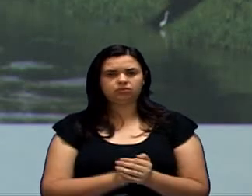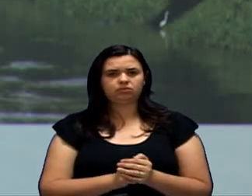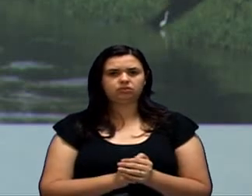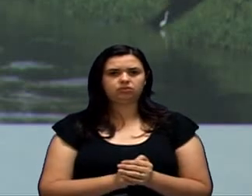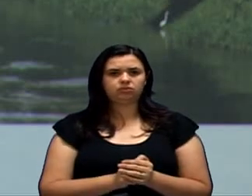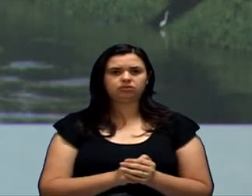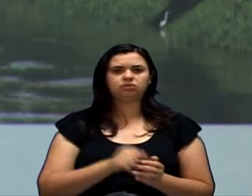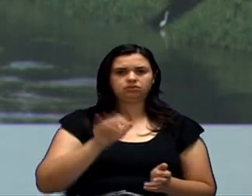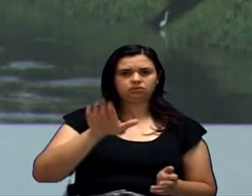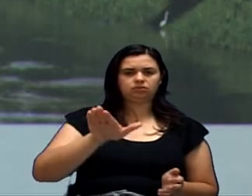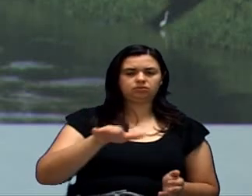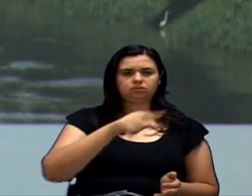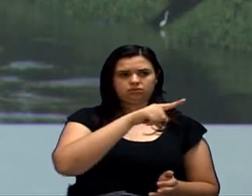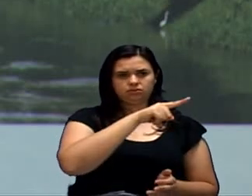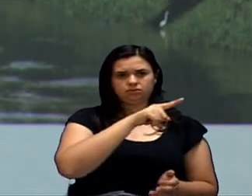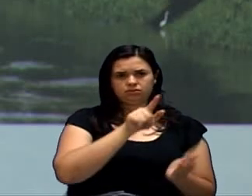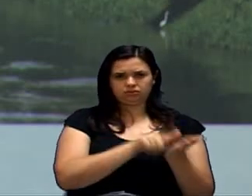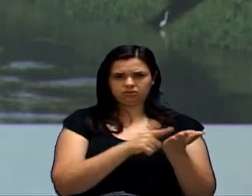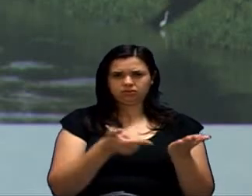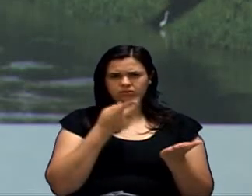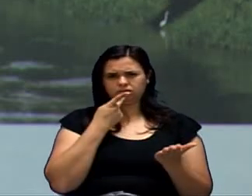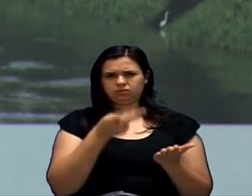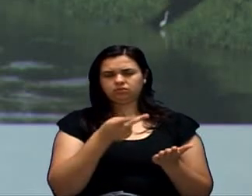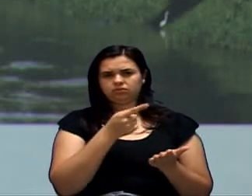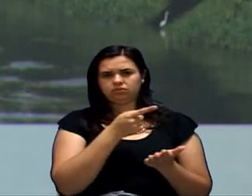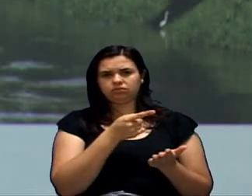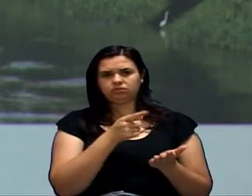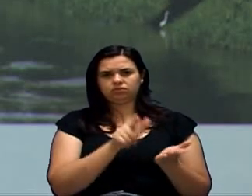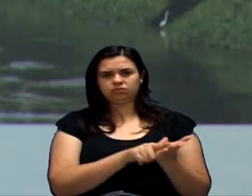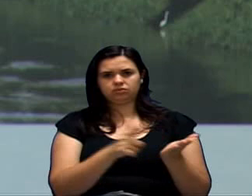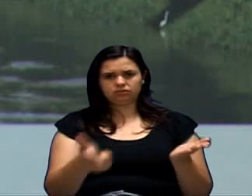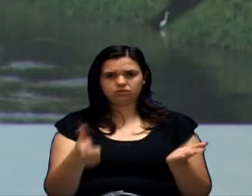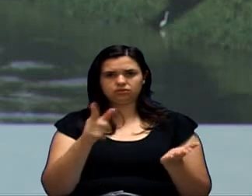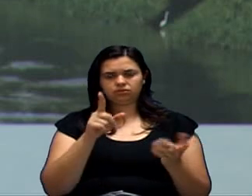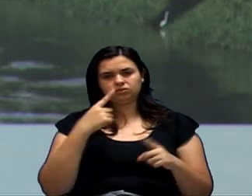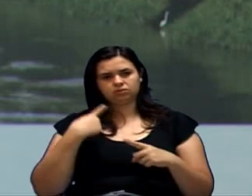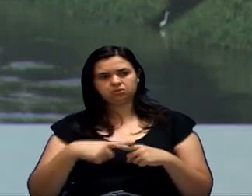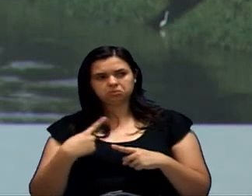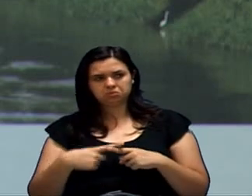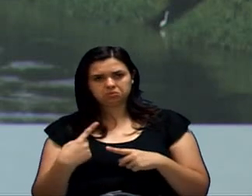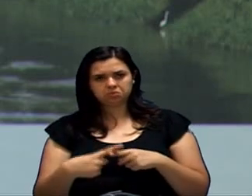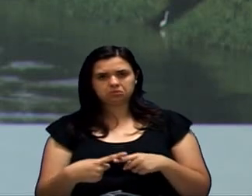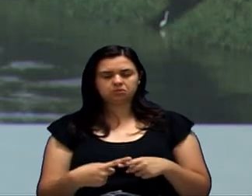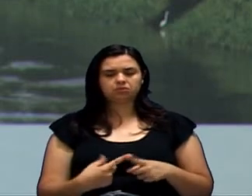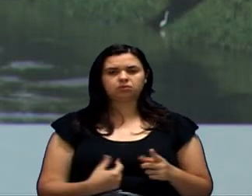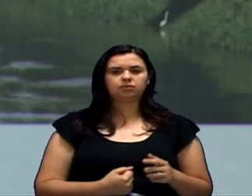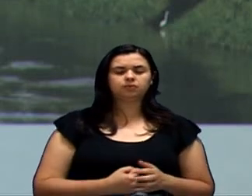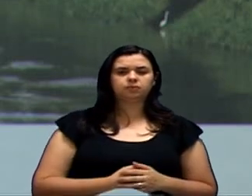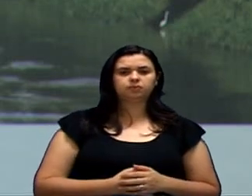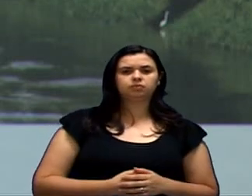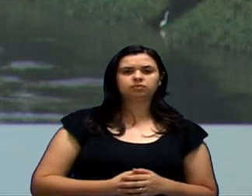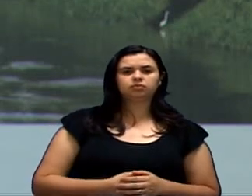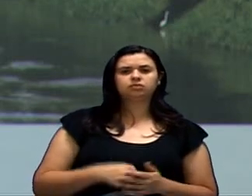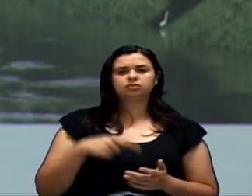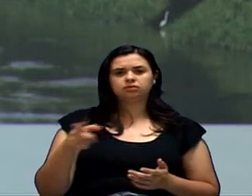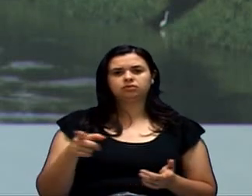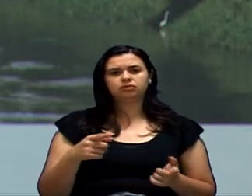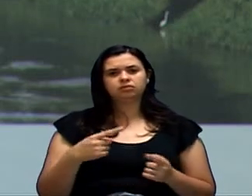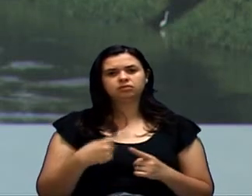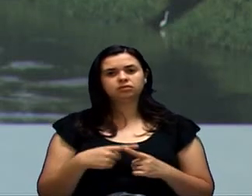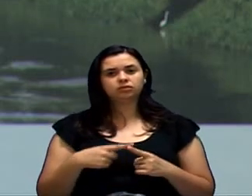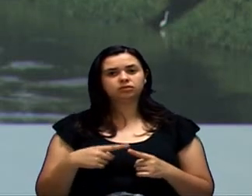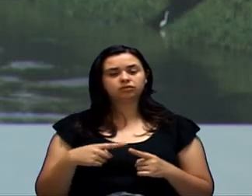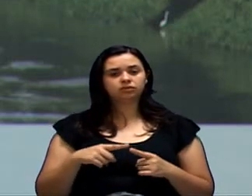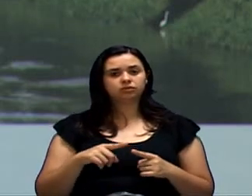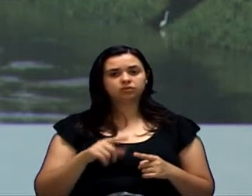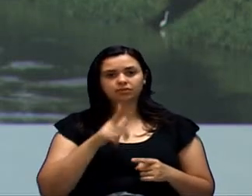Dini? Pelaquela reportagem apresentada pelo jornal Porquê, né? Sobre o extravasamento